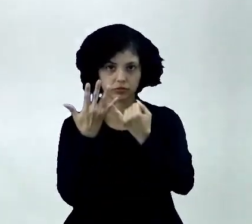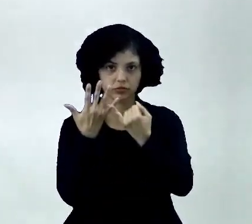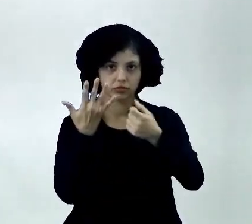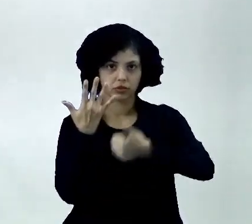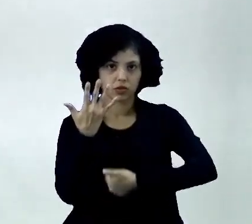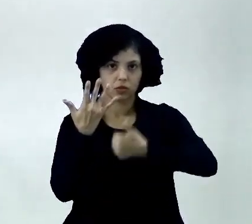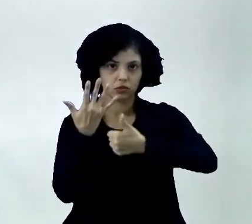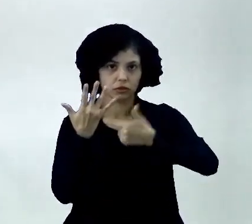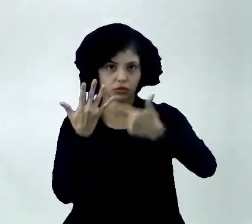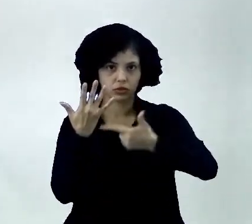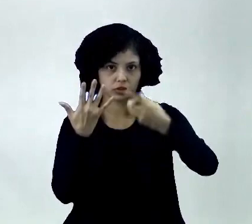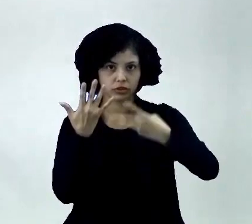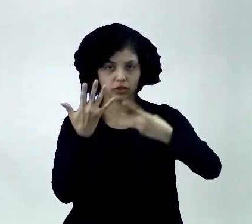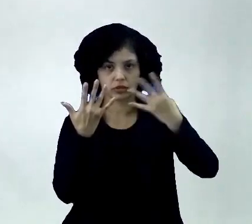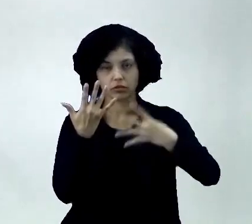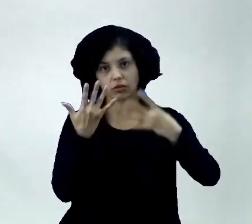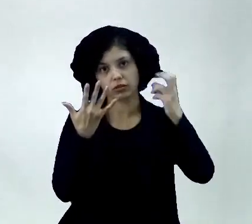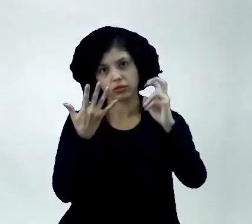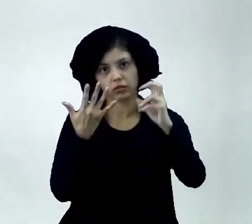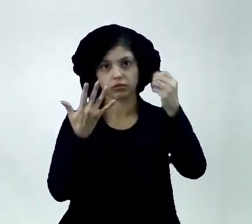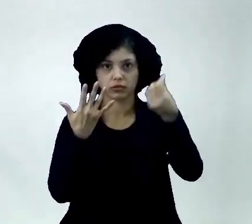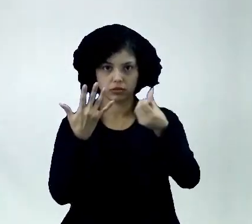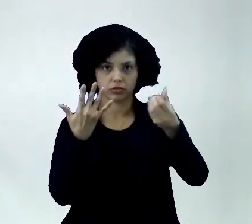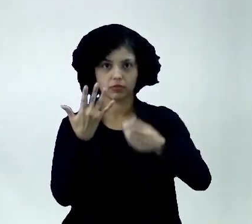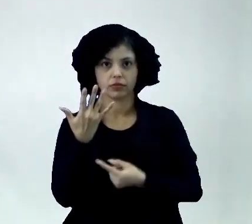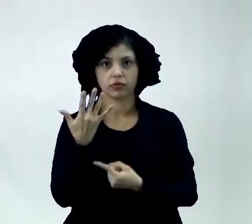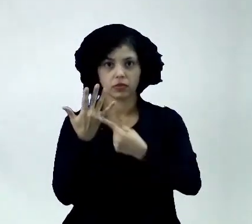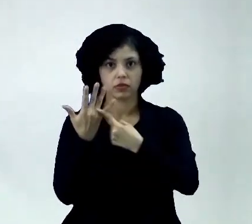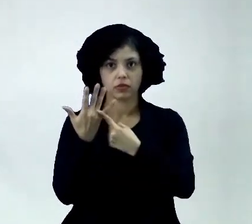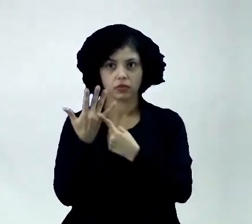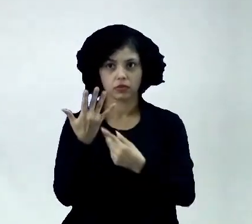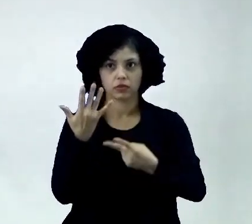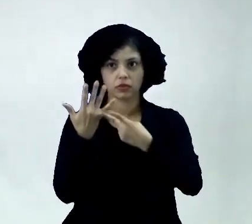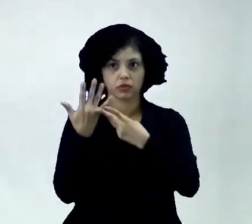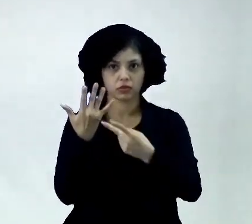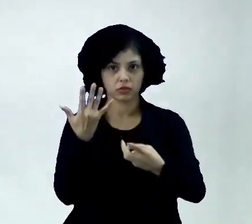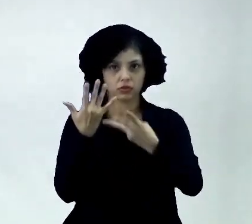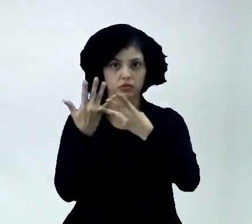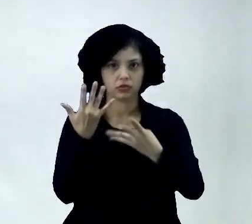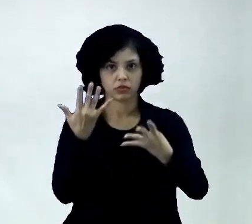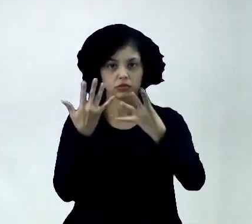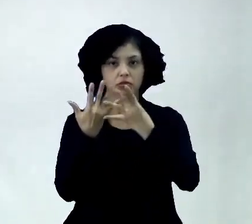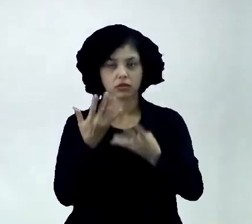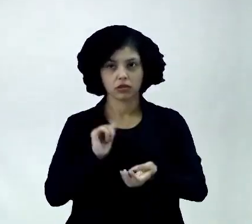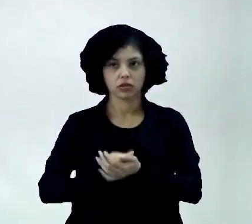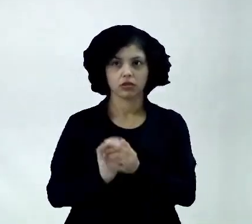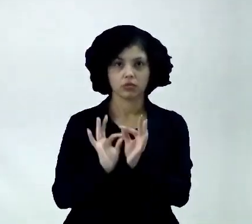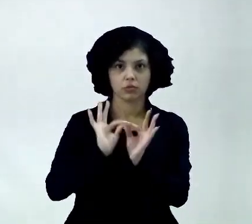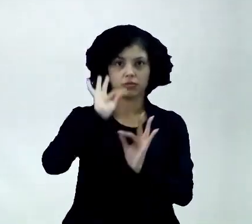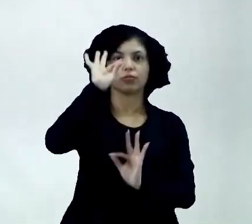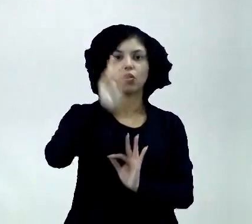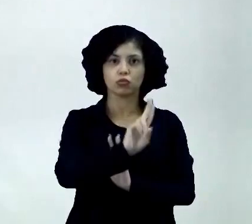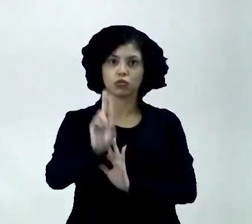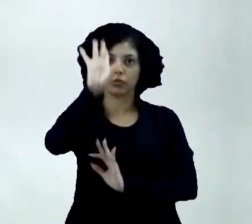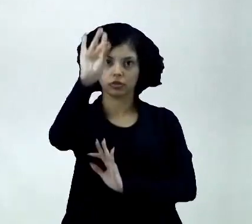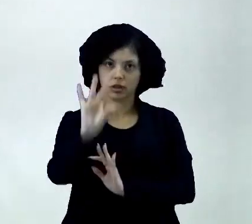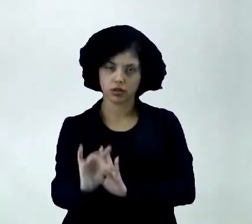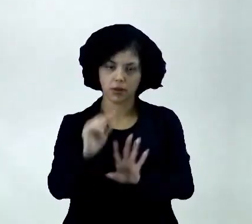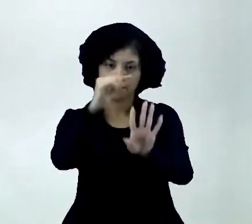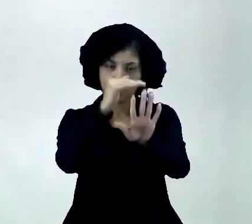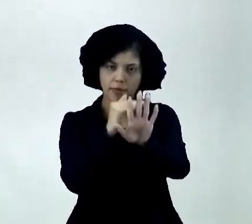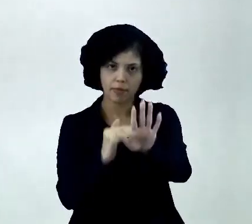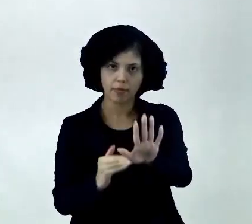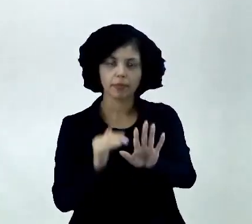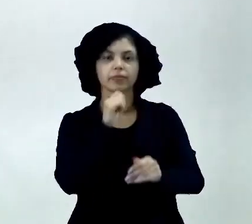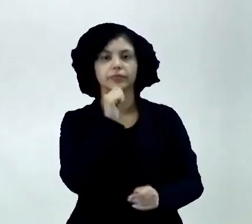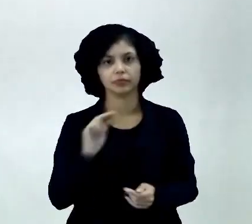um desses ossinhos, o seu dedo, tem nominação. Falange distal, distal porque está mais distante, medial e proximal porque está